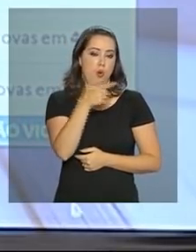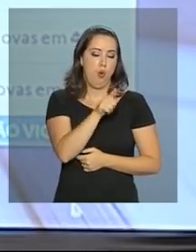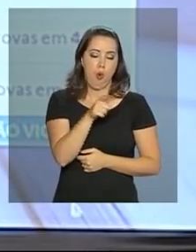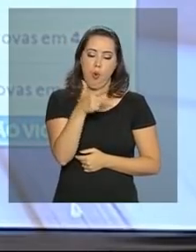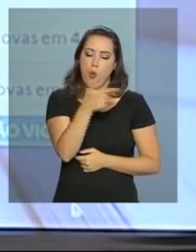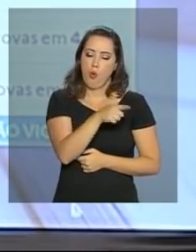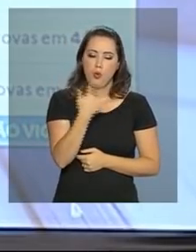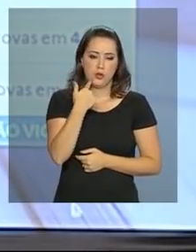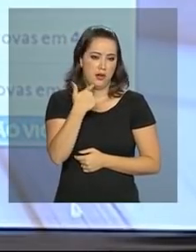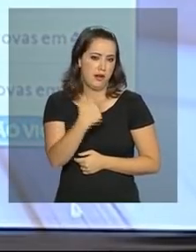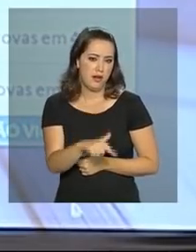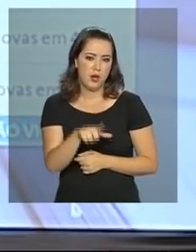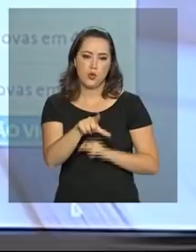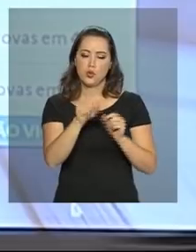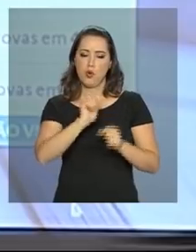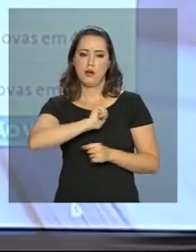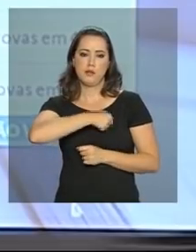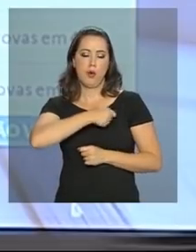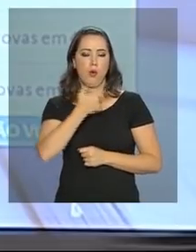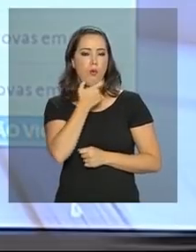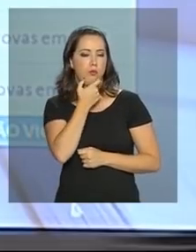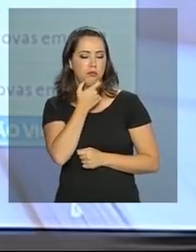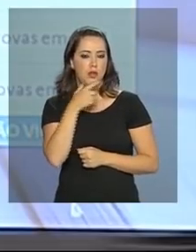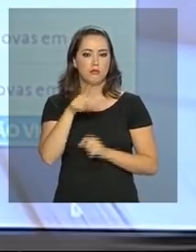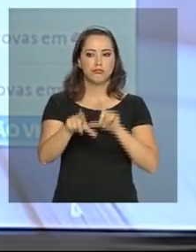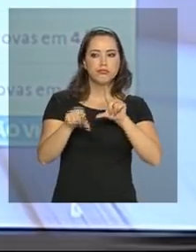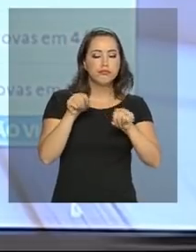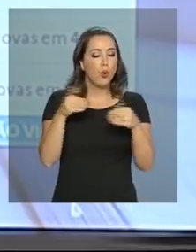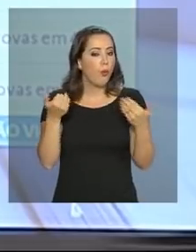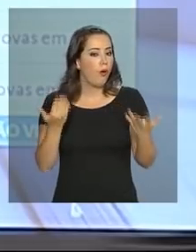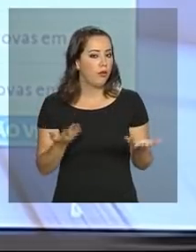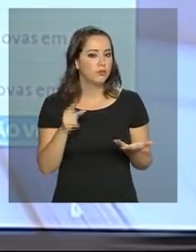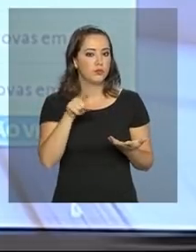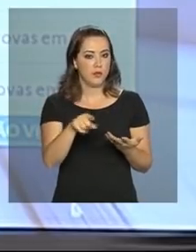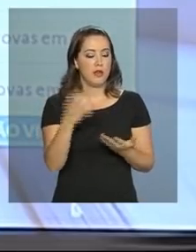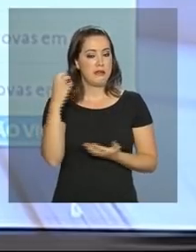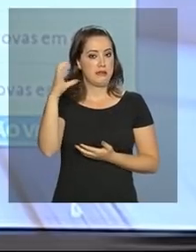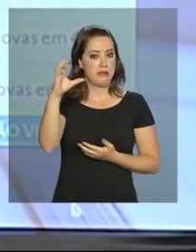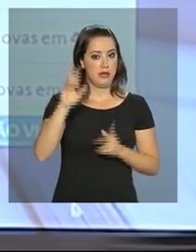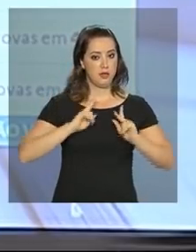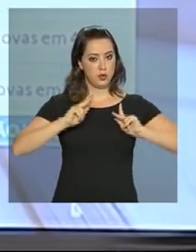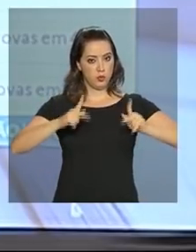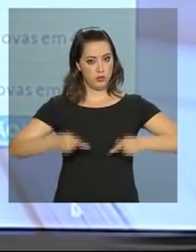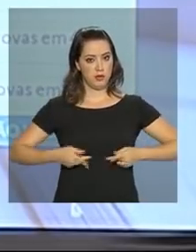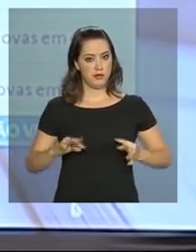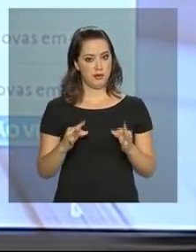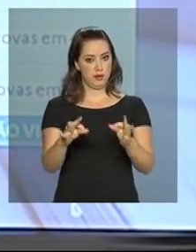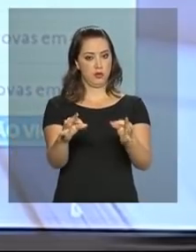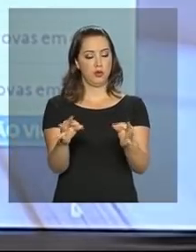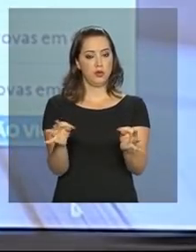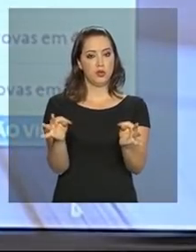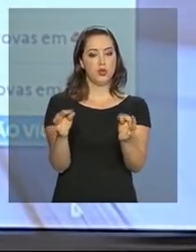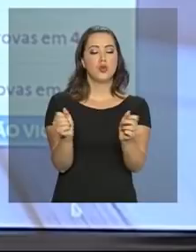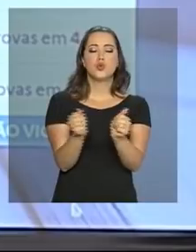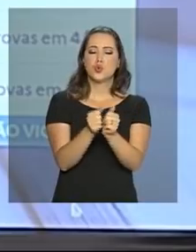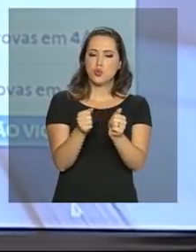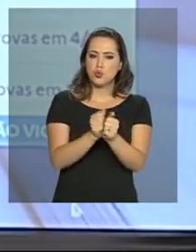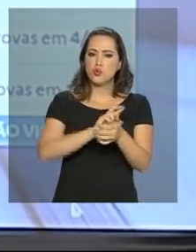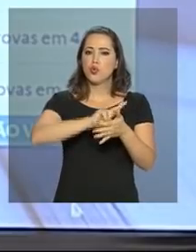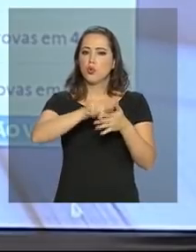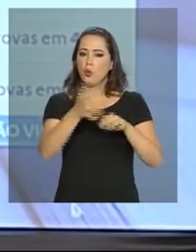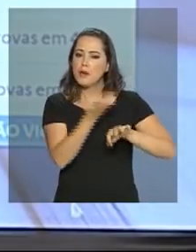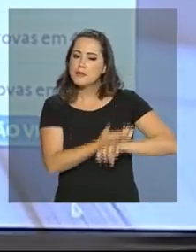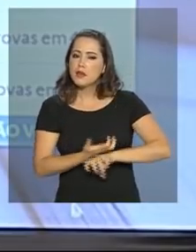entre é espanhol e inglês e ciências humanas e suas tecnologias envolvendo aí os componentes curriculares